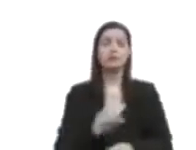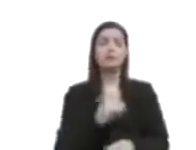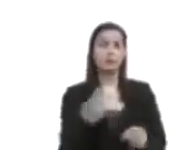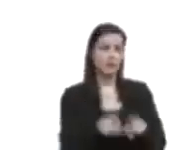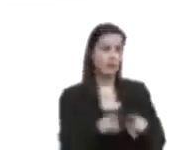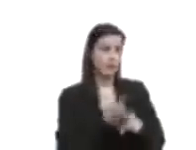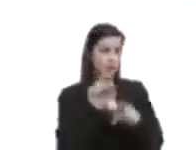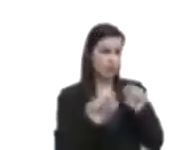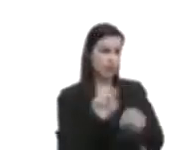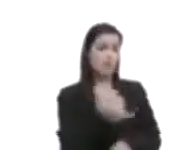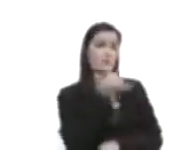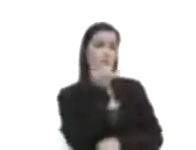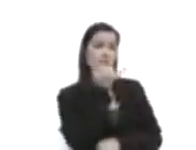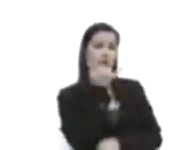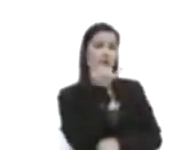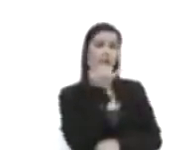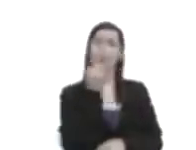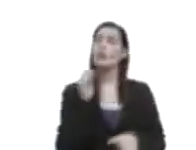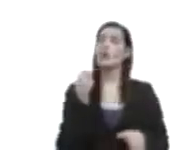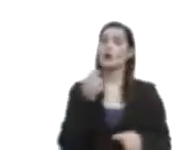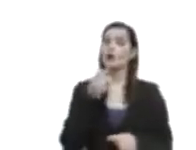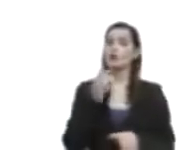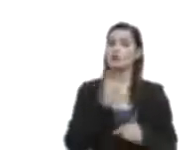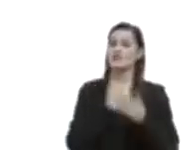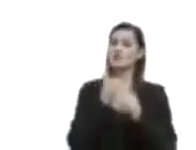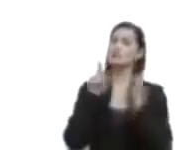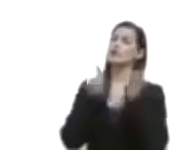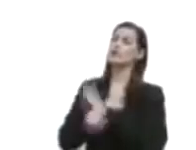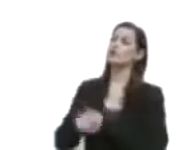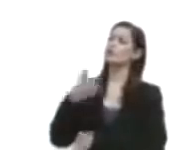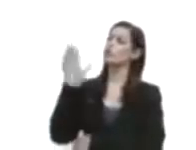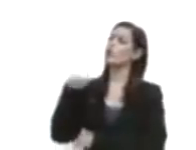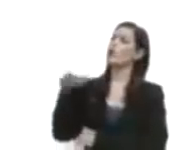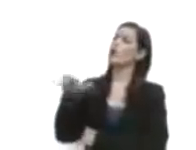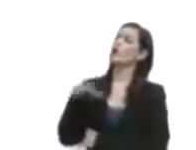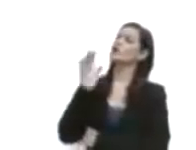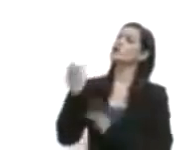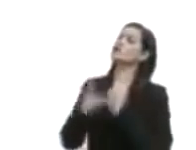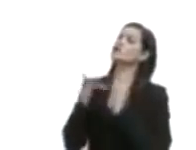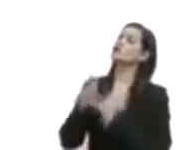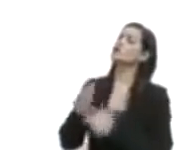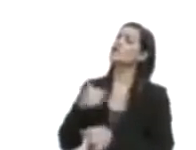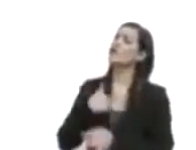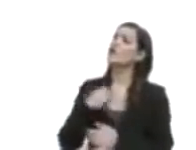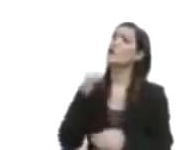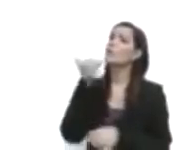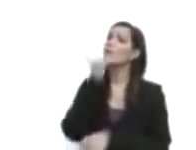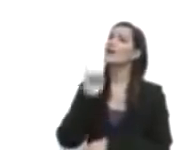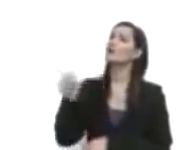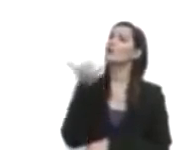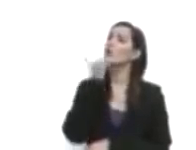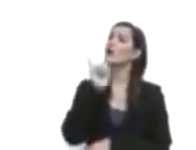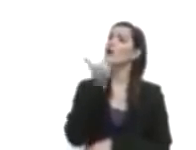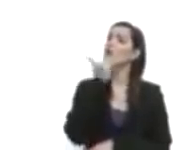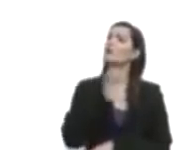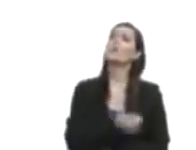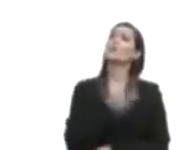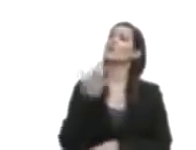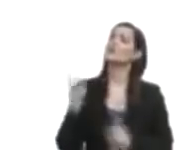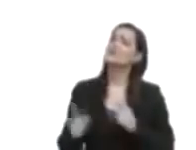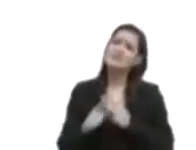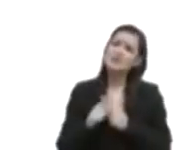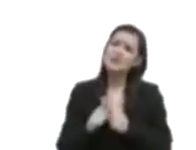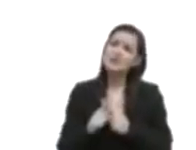mestre, quantas vezes devo perdoar meu irmão? 70? Não, 70 vezes